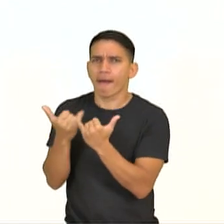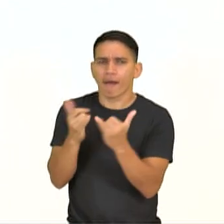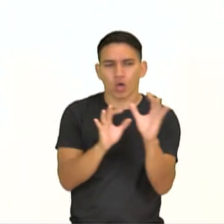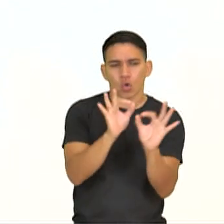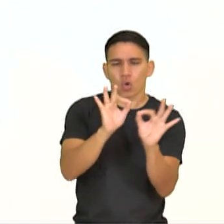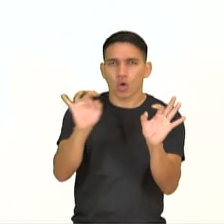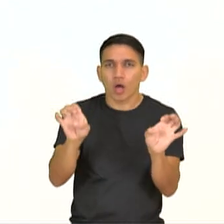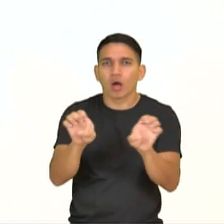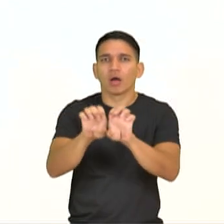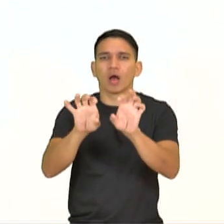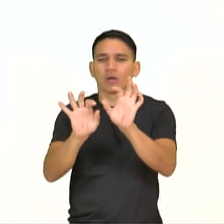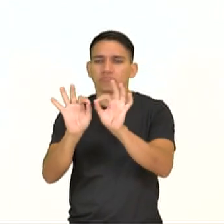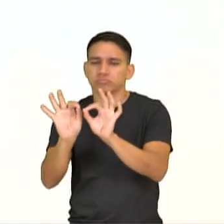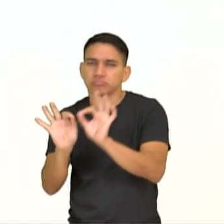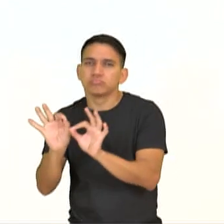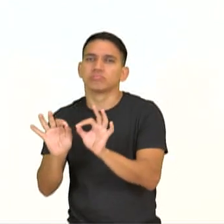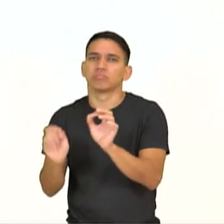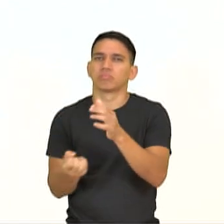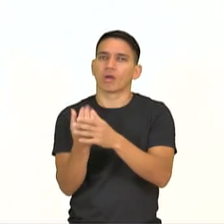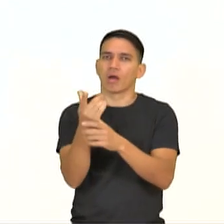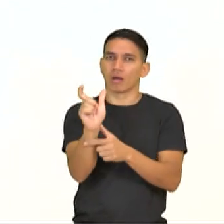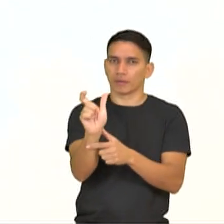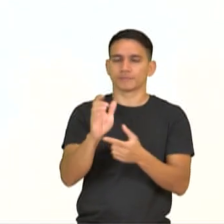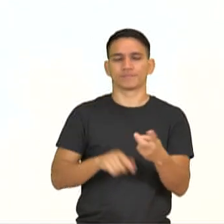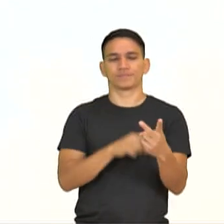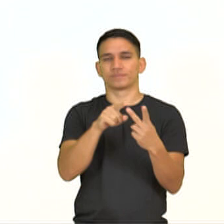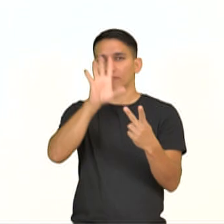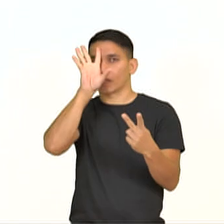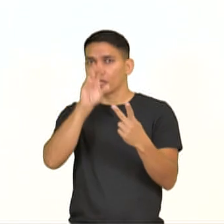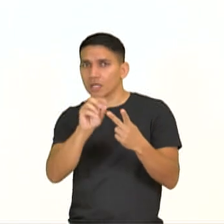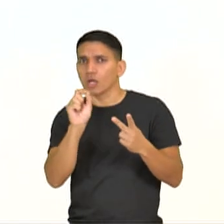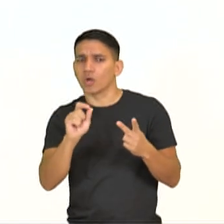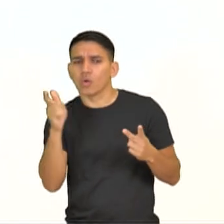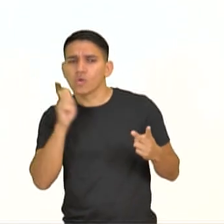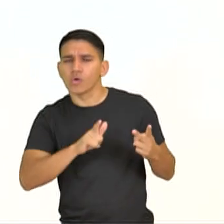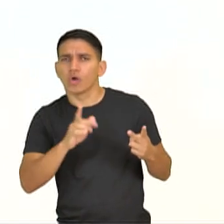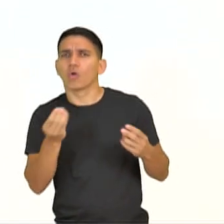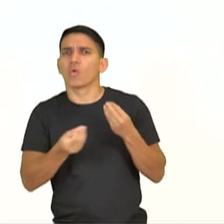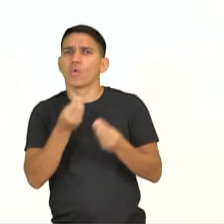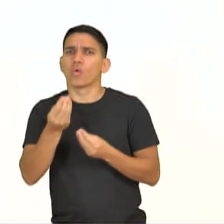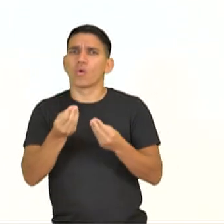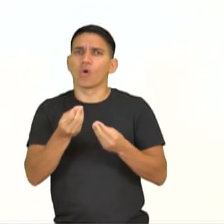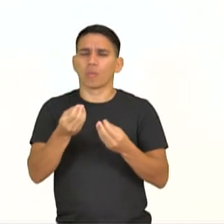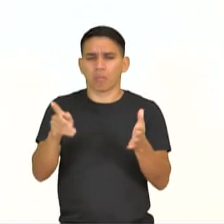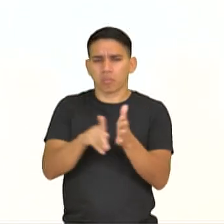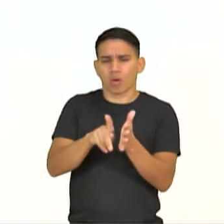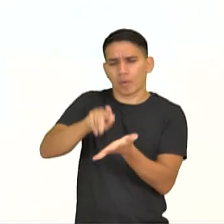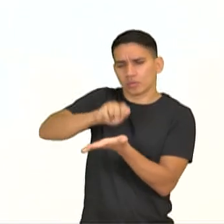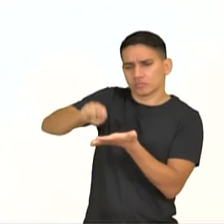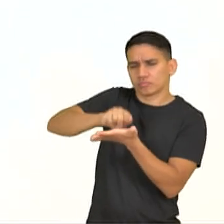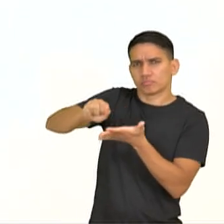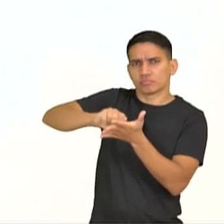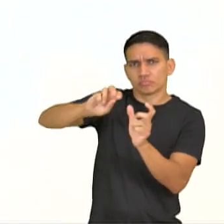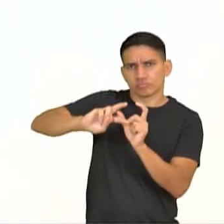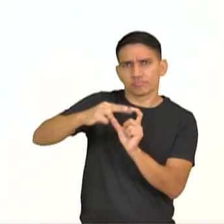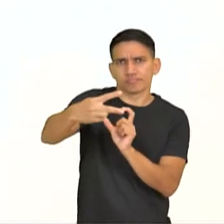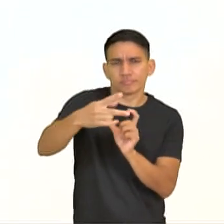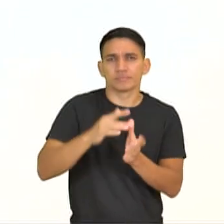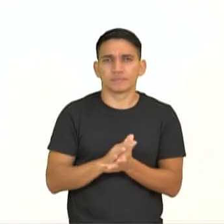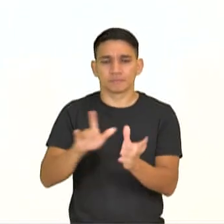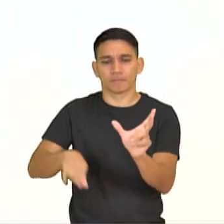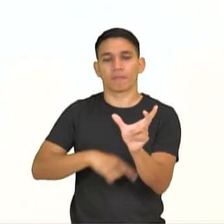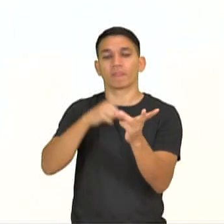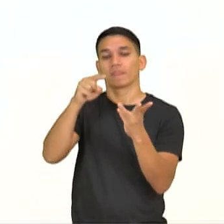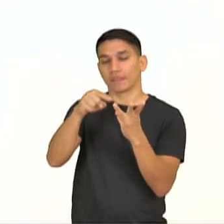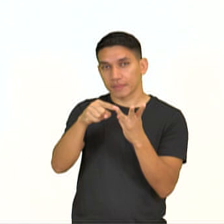das palavras, reconhecer o efeito de sentido decorrente da exploração de recursos ortográficos e compreender o